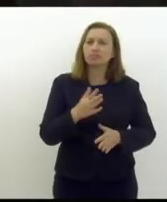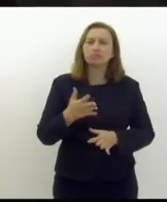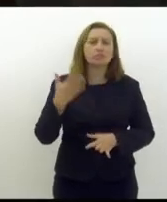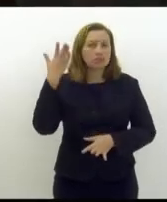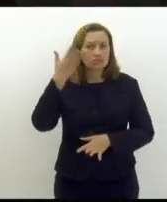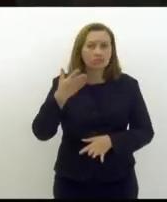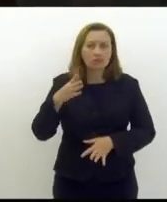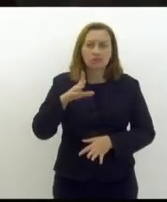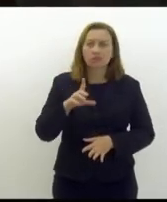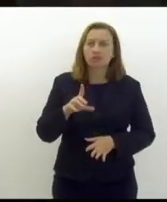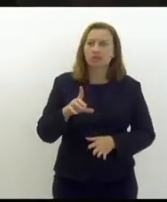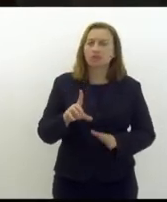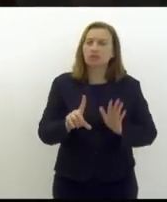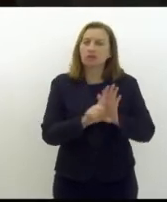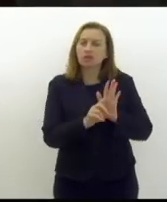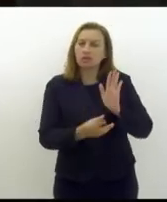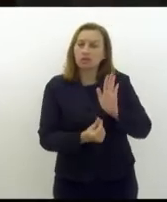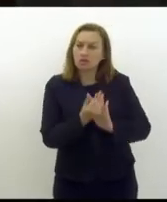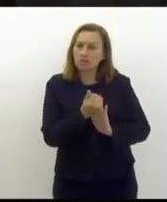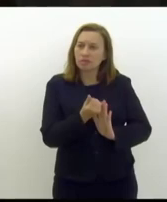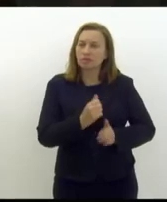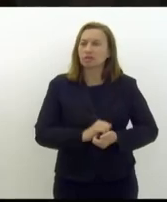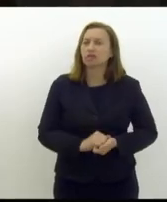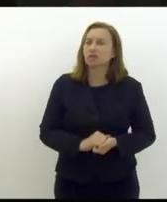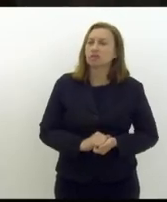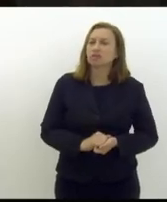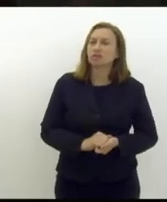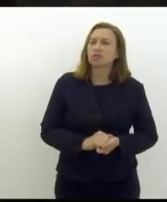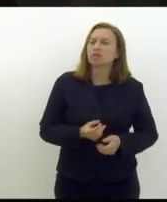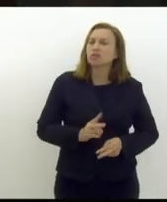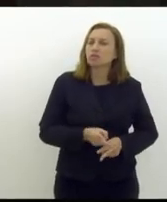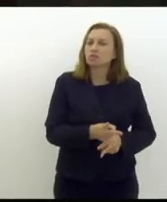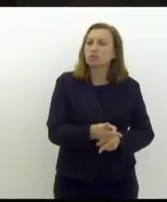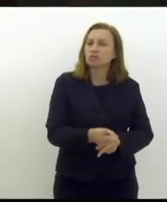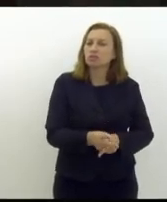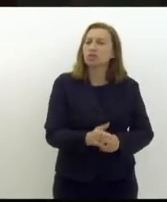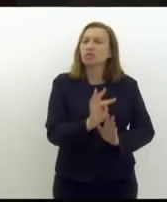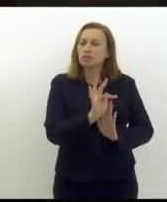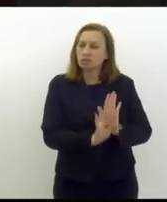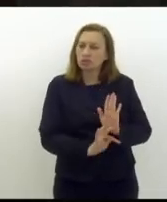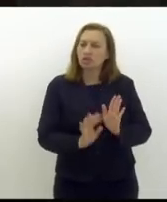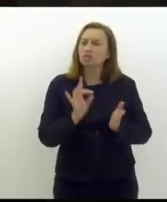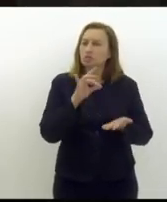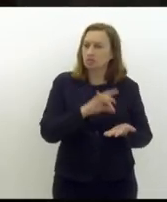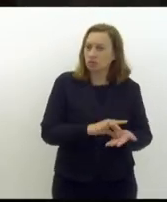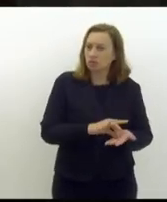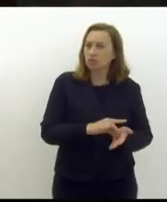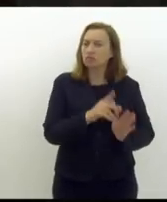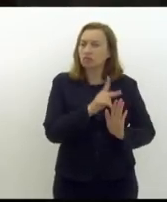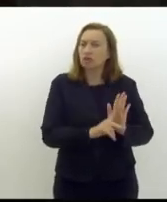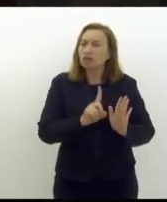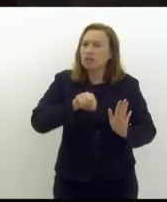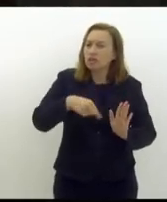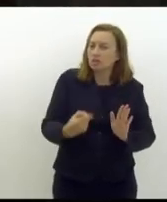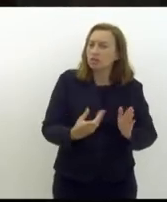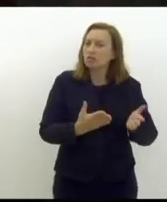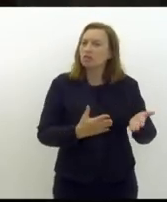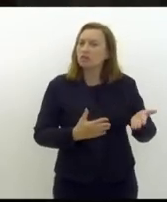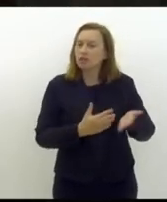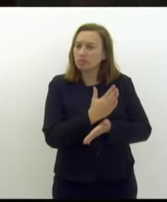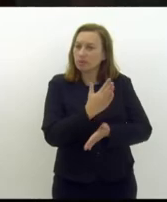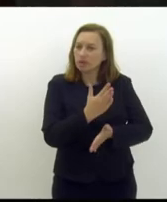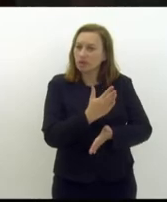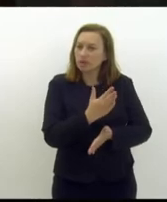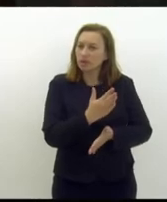da LDO e mantida O texto original do projeto que depois foi sancionado